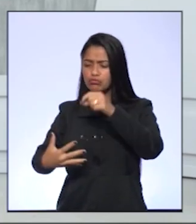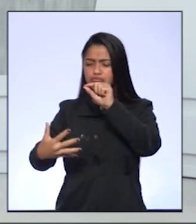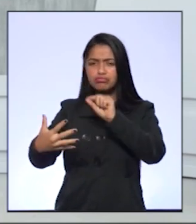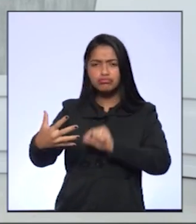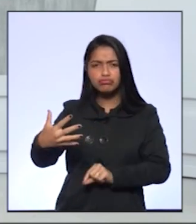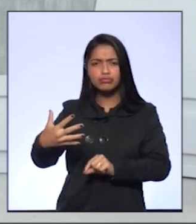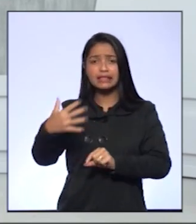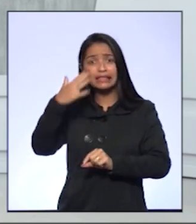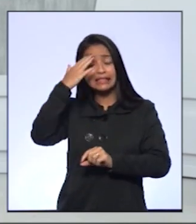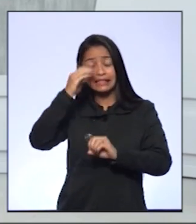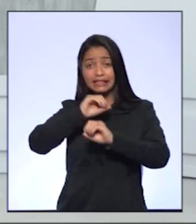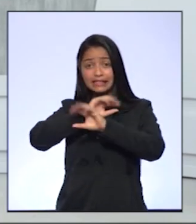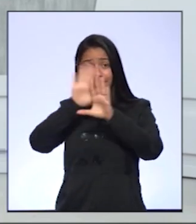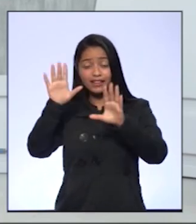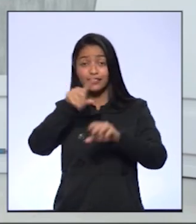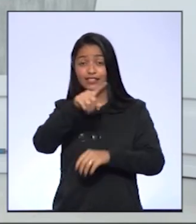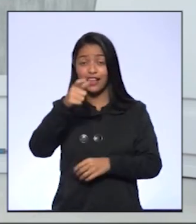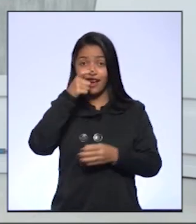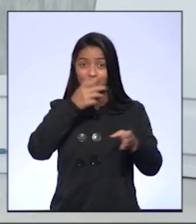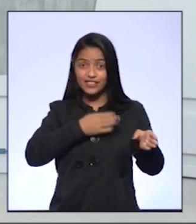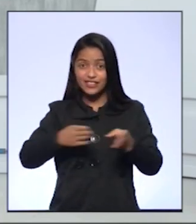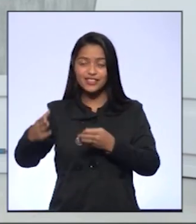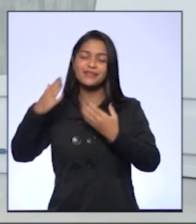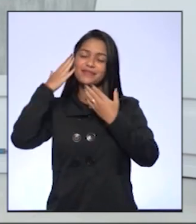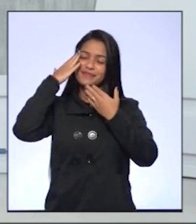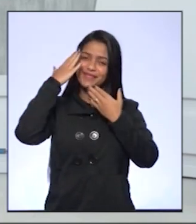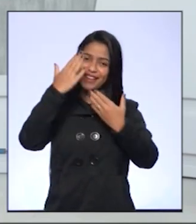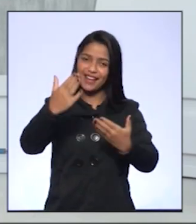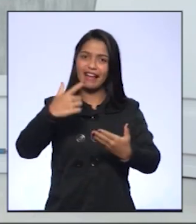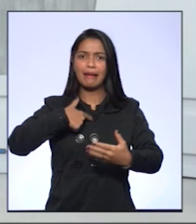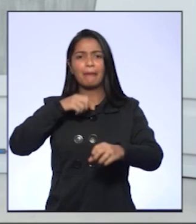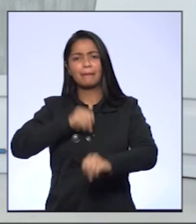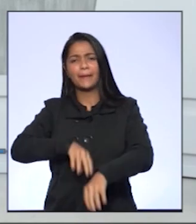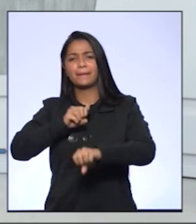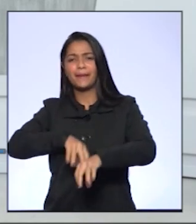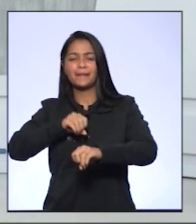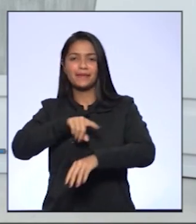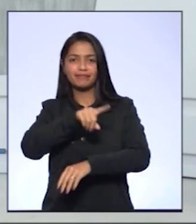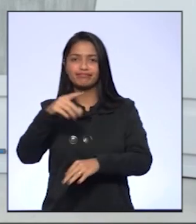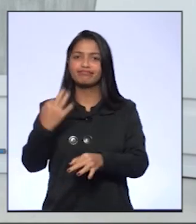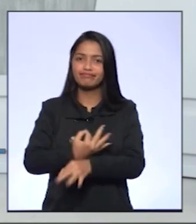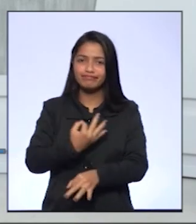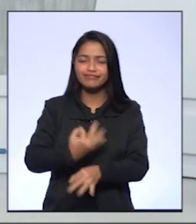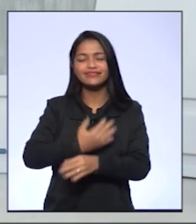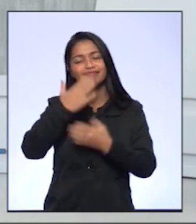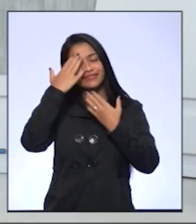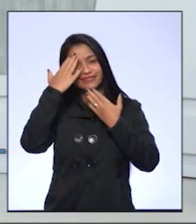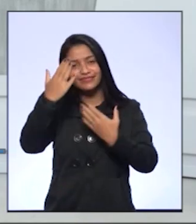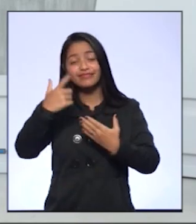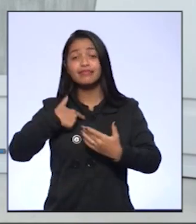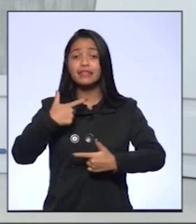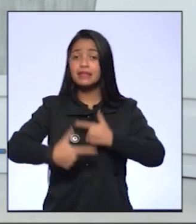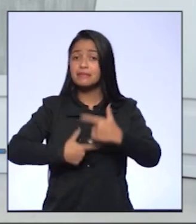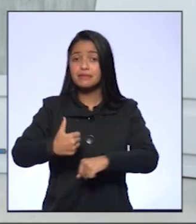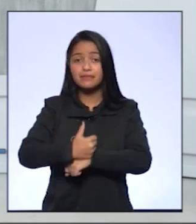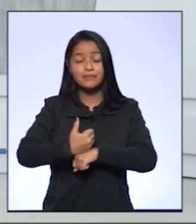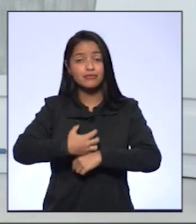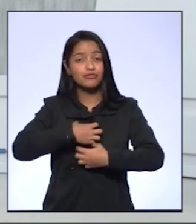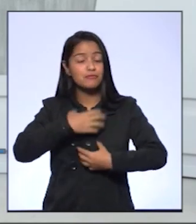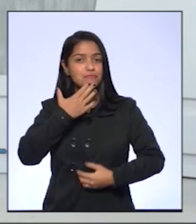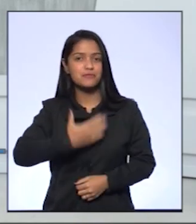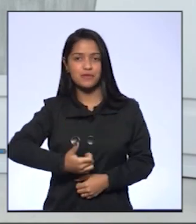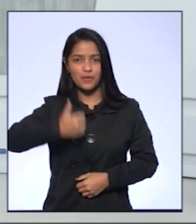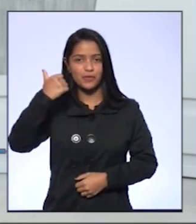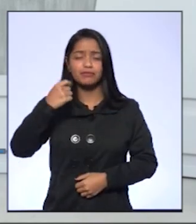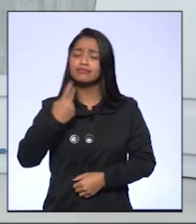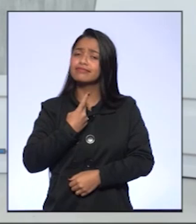Obrigado, tá? Obrigado por me suportar, obrigado por me aguentar. Eu vou fazer o meu trabalho do melhor jeito que eu posso, vou fazer meu trampo do jeito que dá e a gente tá junto,